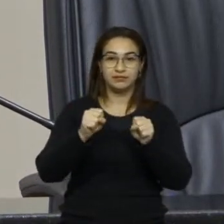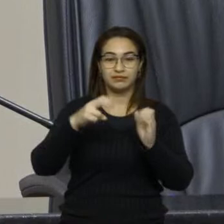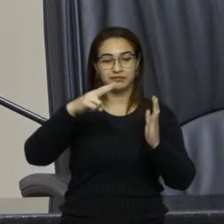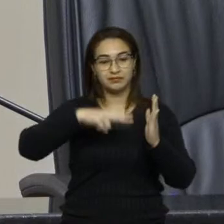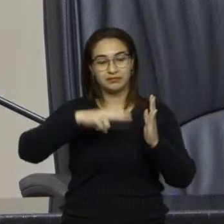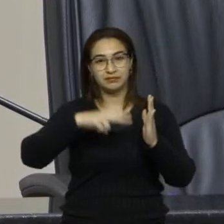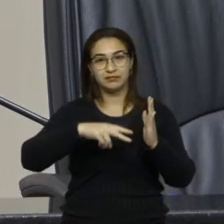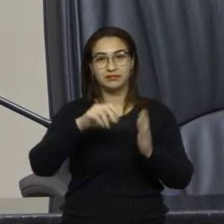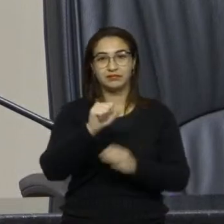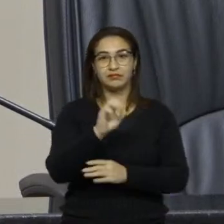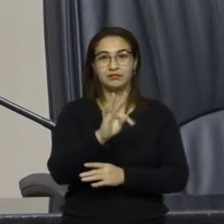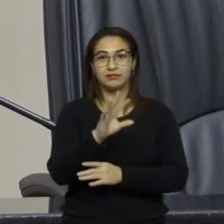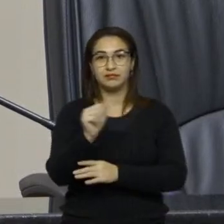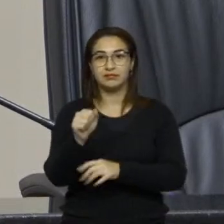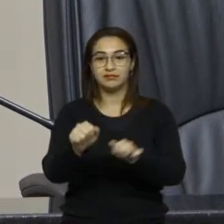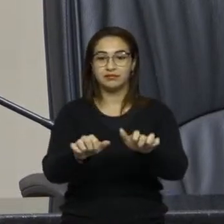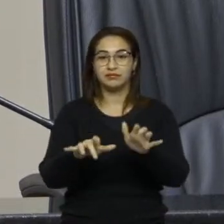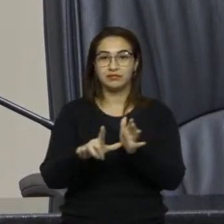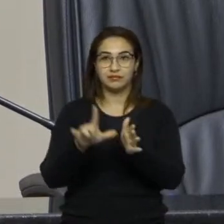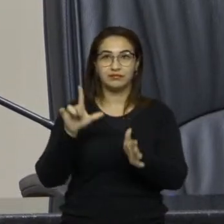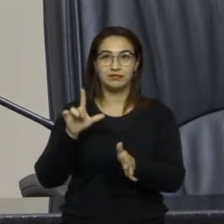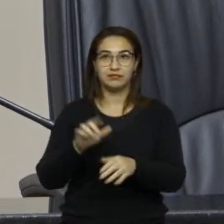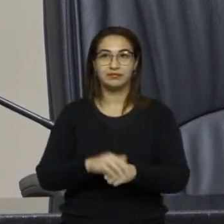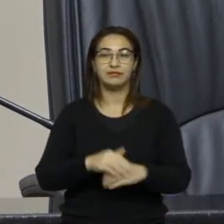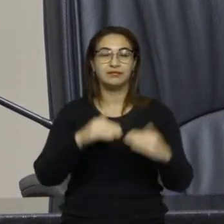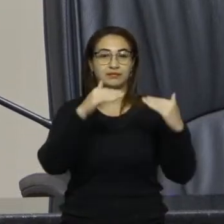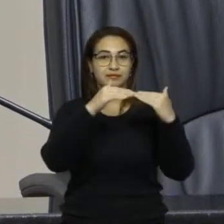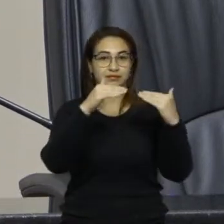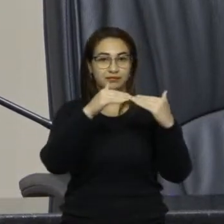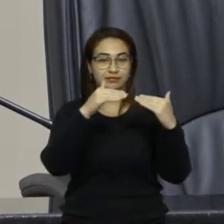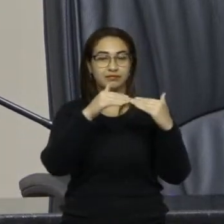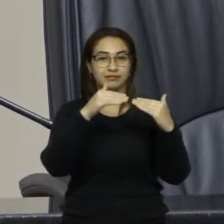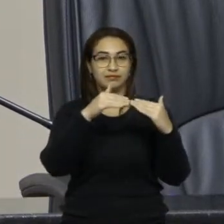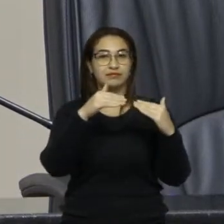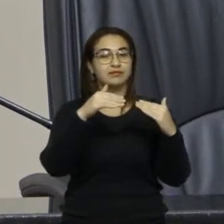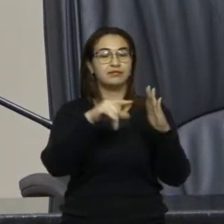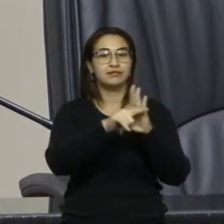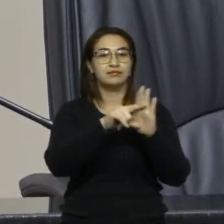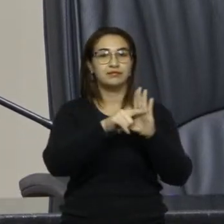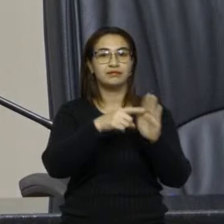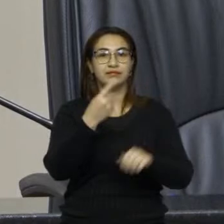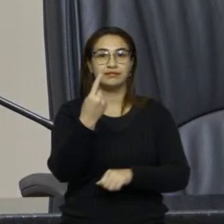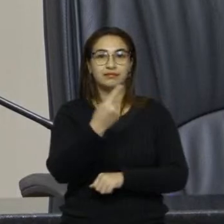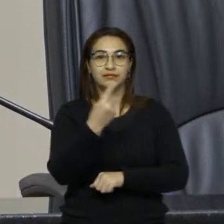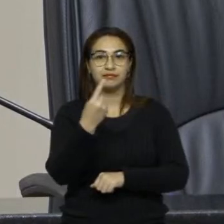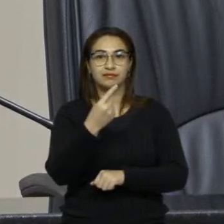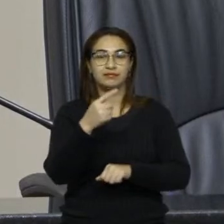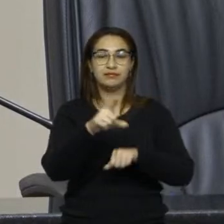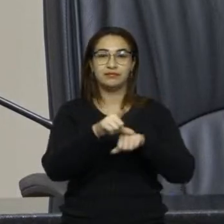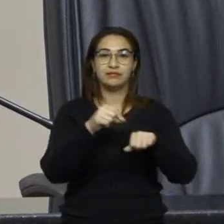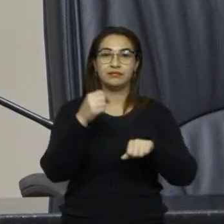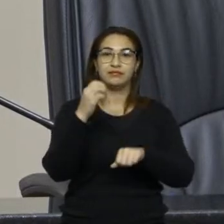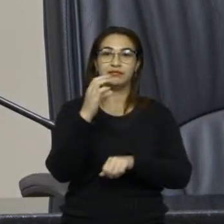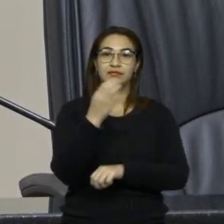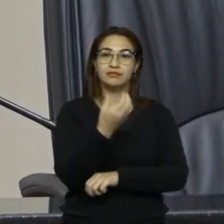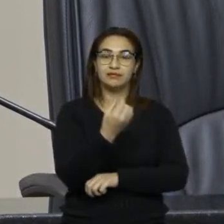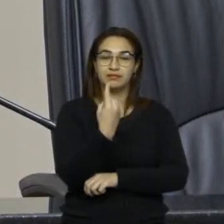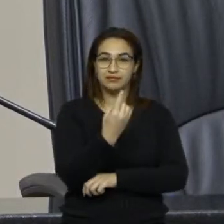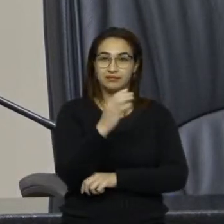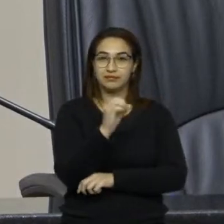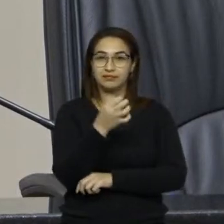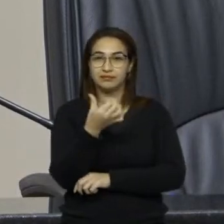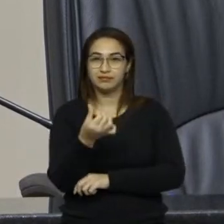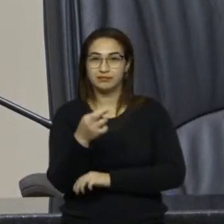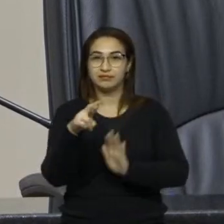da ata da sessão anterior, que, em consonância com o parágrafo 1º do artigo 106 do